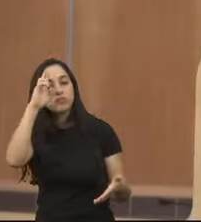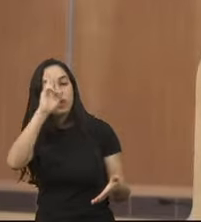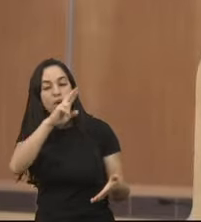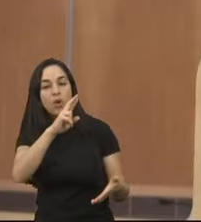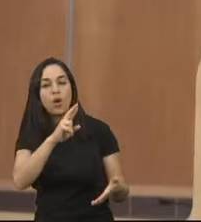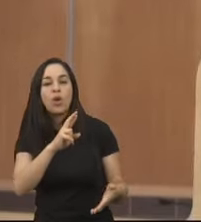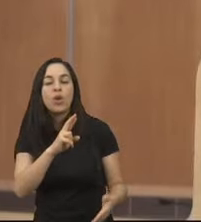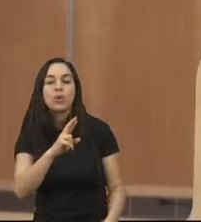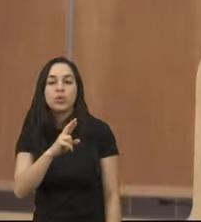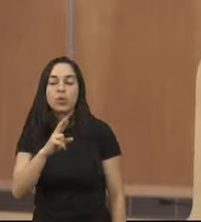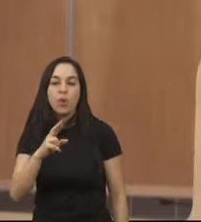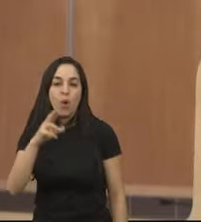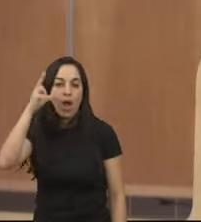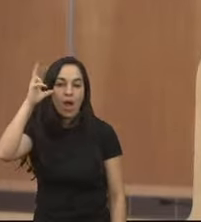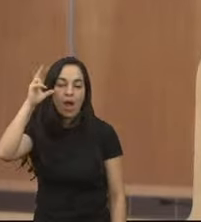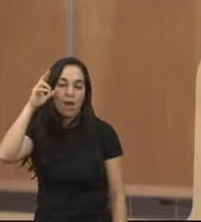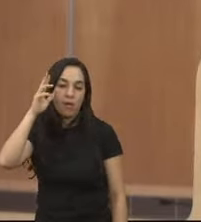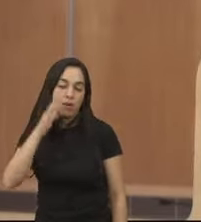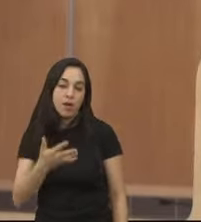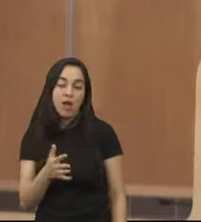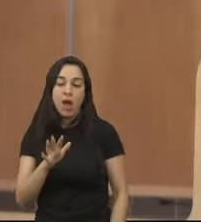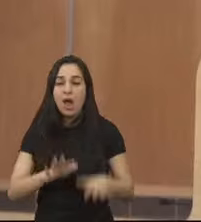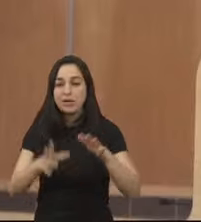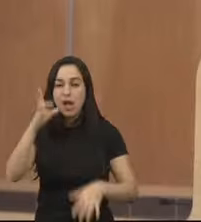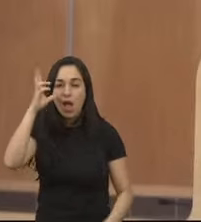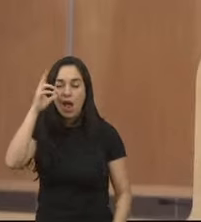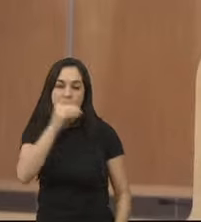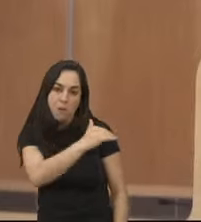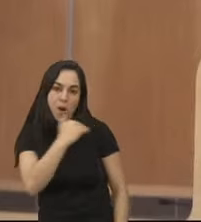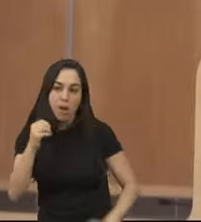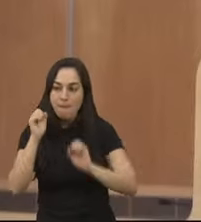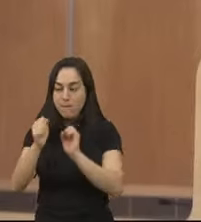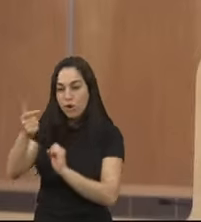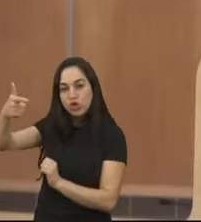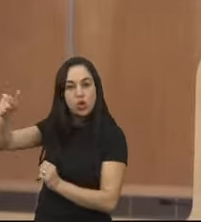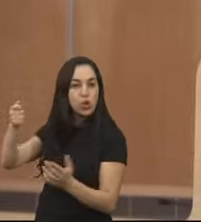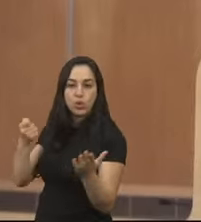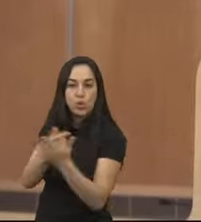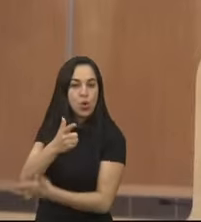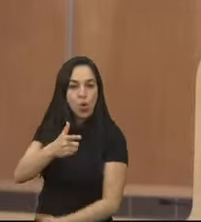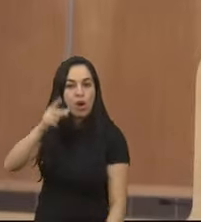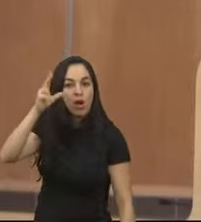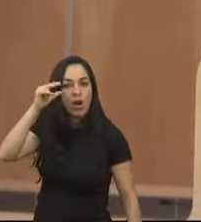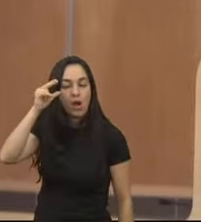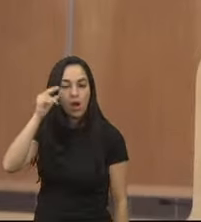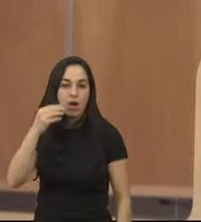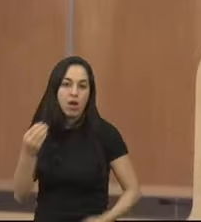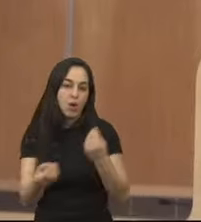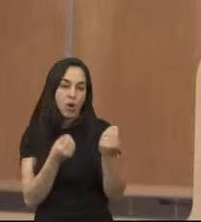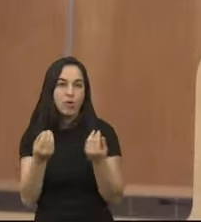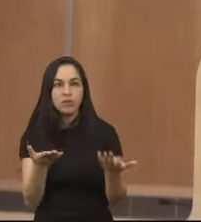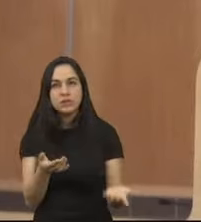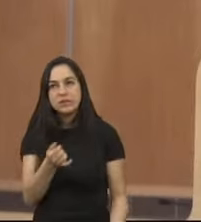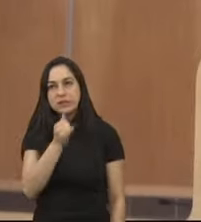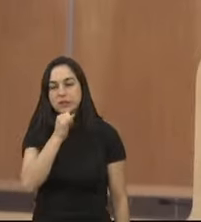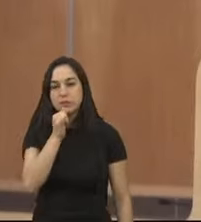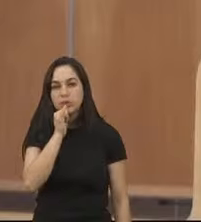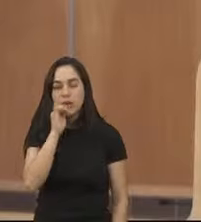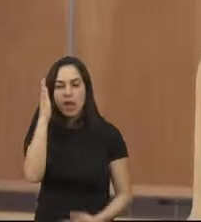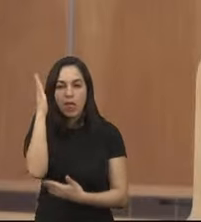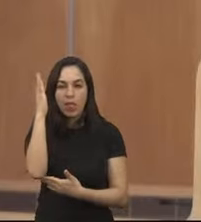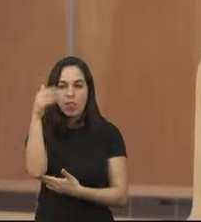um cavalo que ele morre depois, a pessoa pode comprar outro cavalo. Então, vai continuar com a licença. Como se fosse o táxi, por exemplo. Só